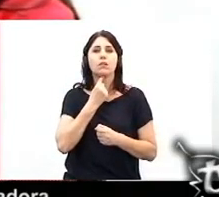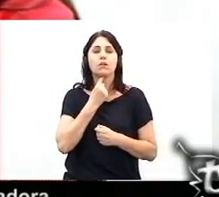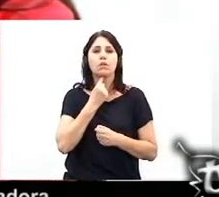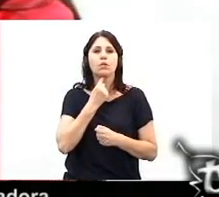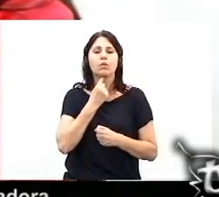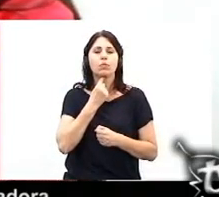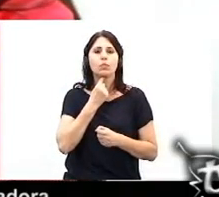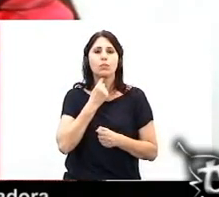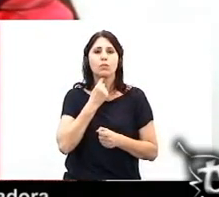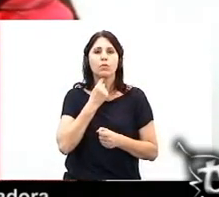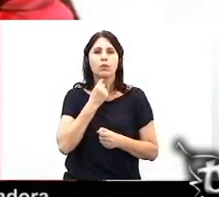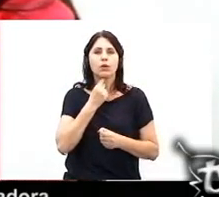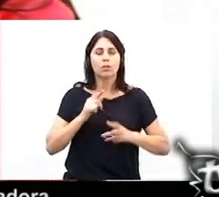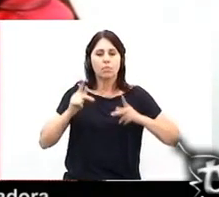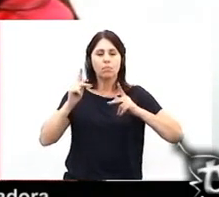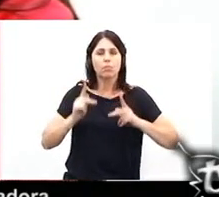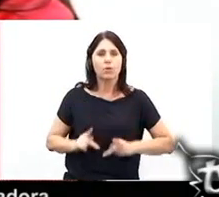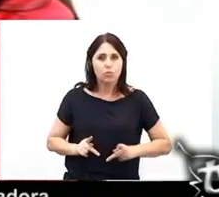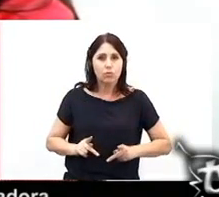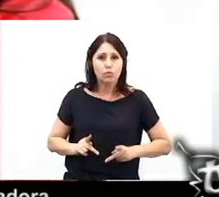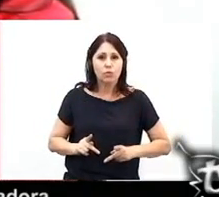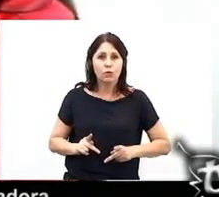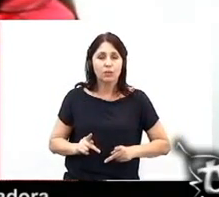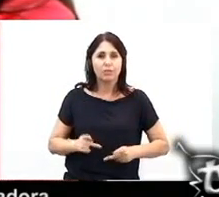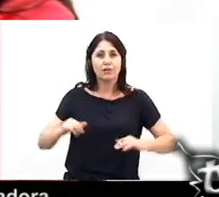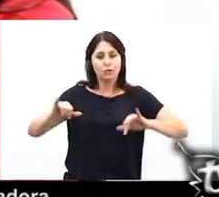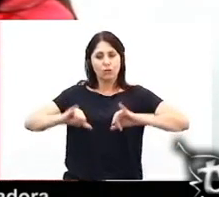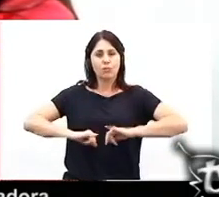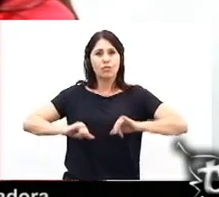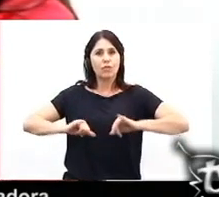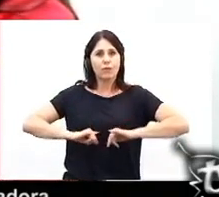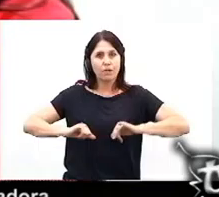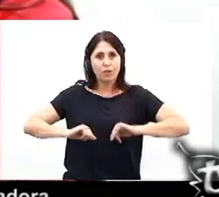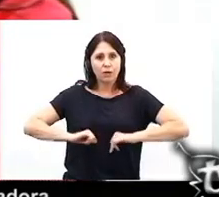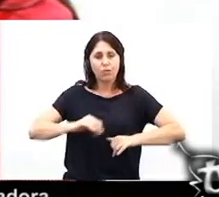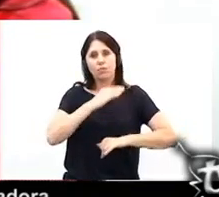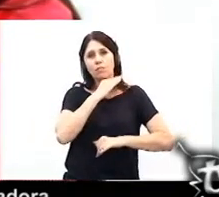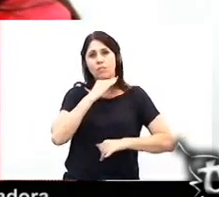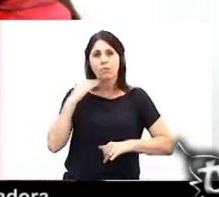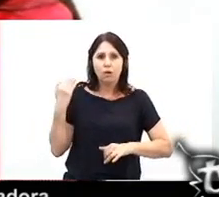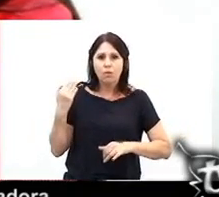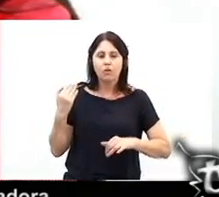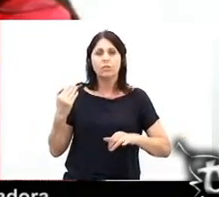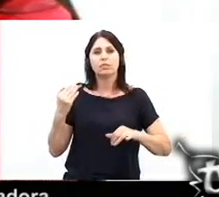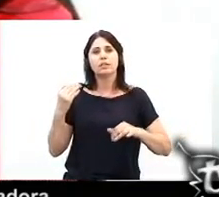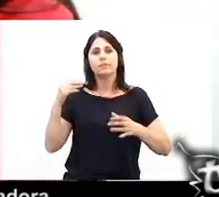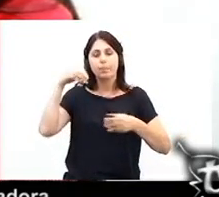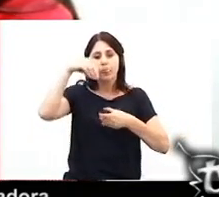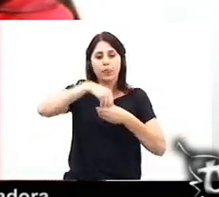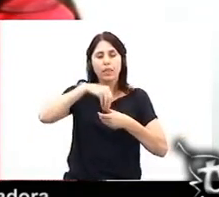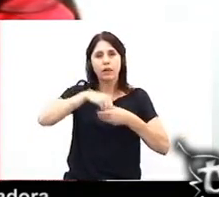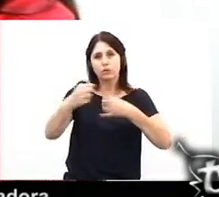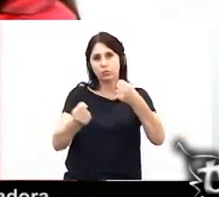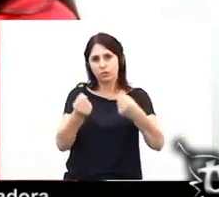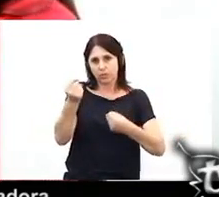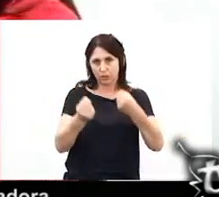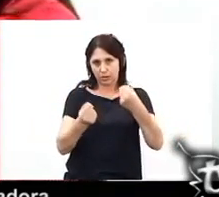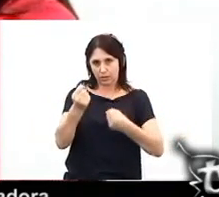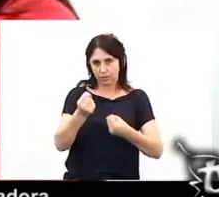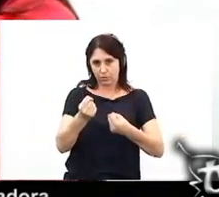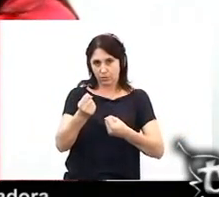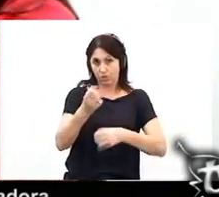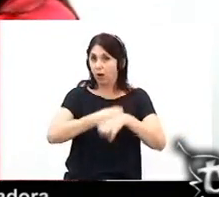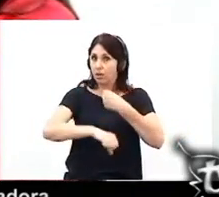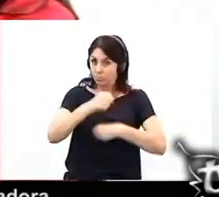perfil, infelizmente um perfil que nós não gostaríamos de fazer, mas é necessário, das vítimas fatais de acidentes de